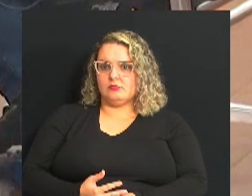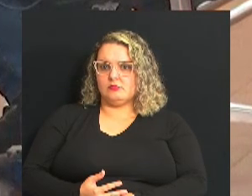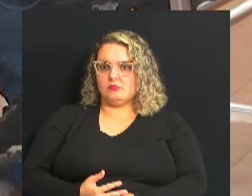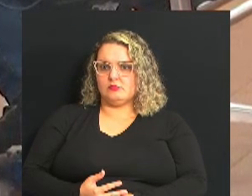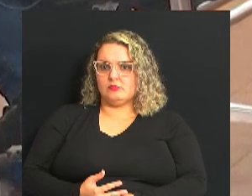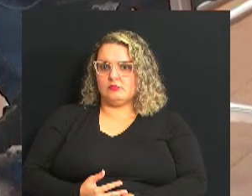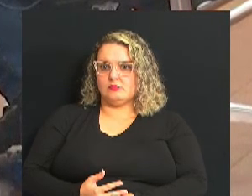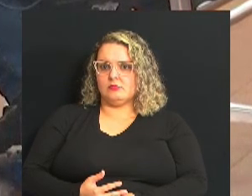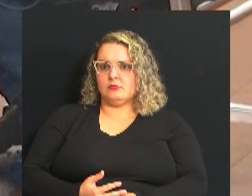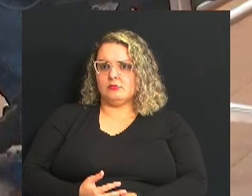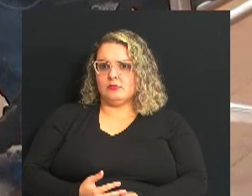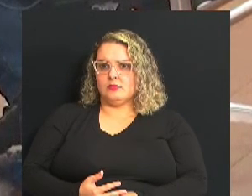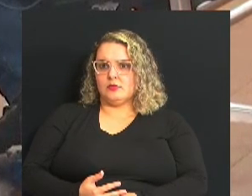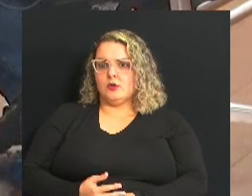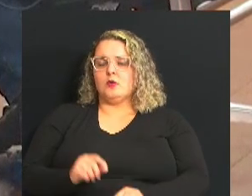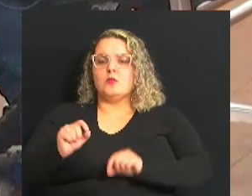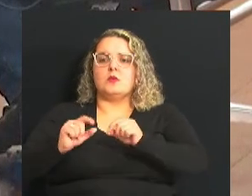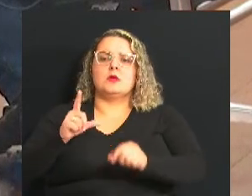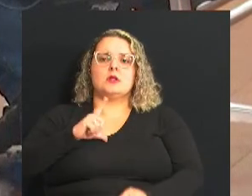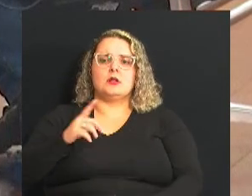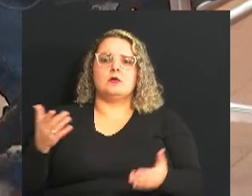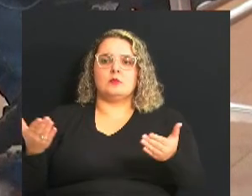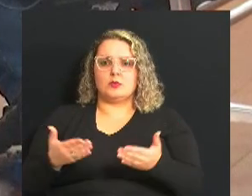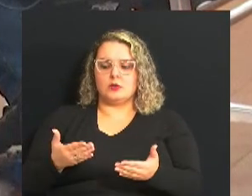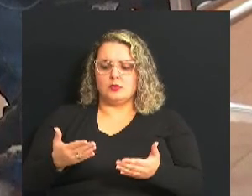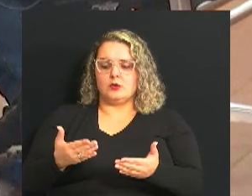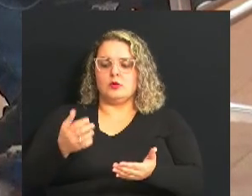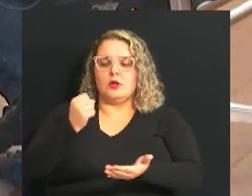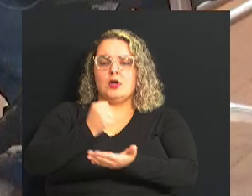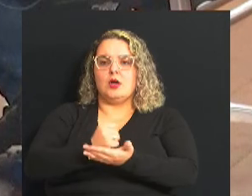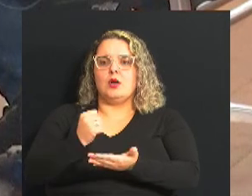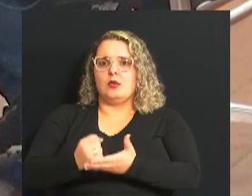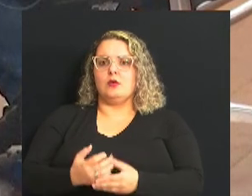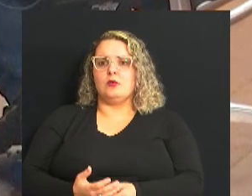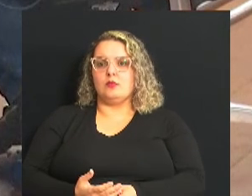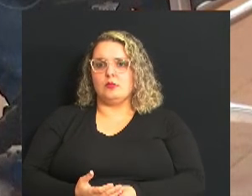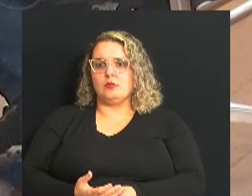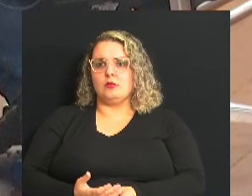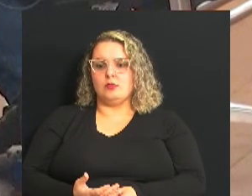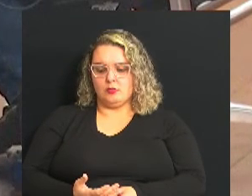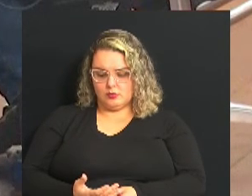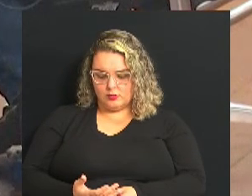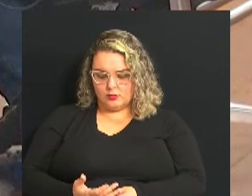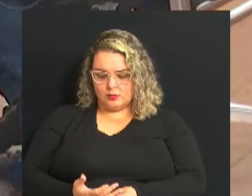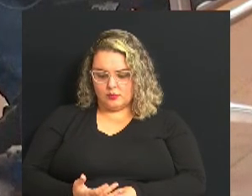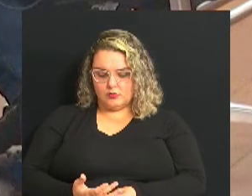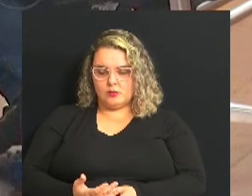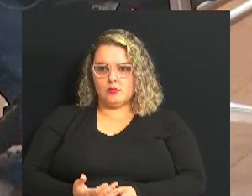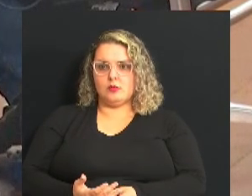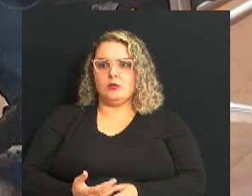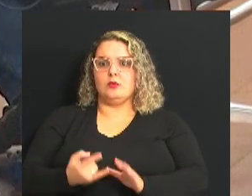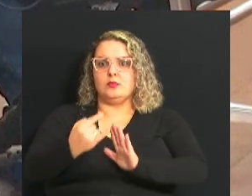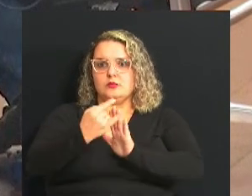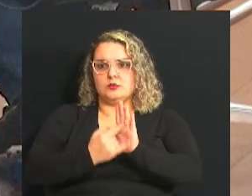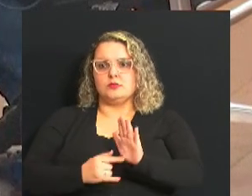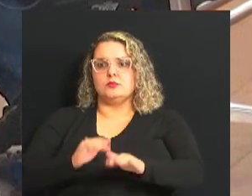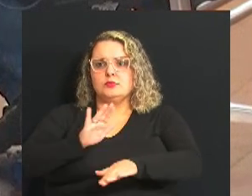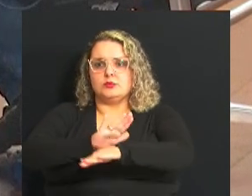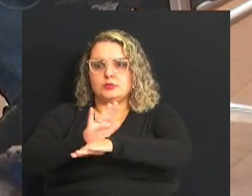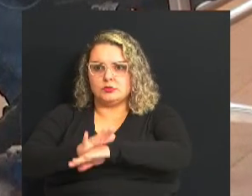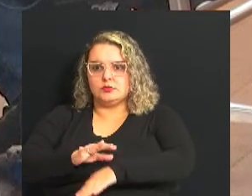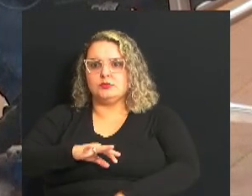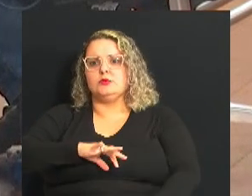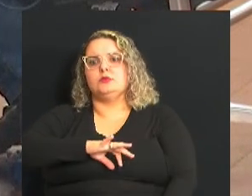O que nós temos hoje é um contrato, na verdade é um termo de cooperação com a prefeitura para utilizar o sistema